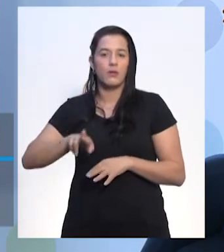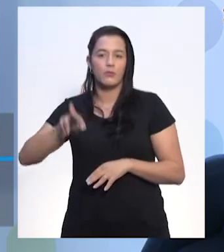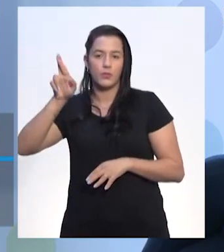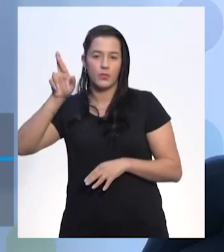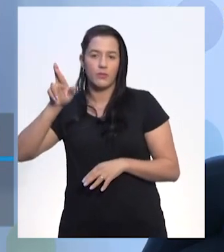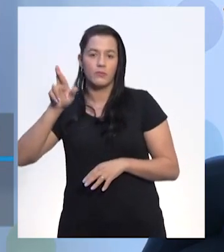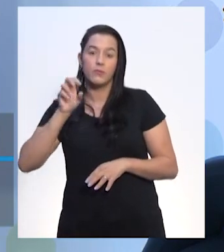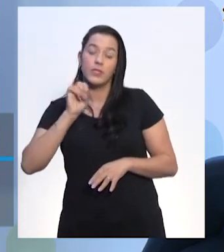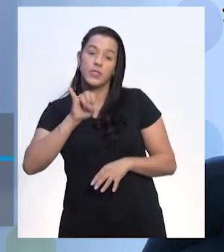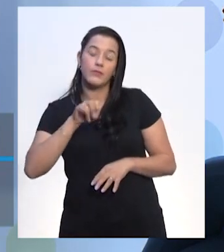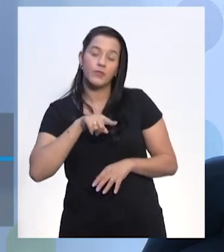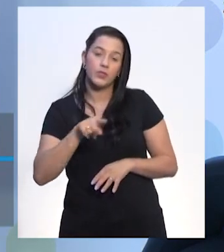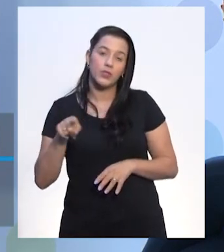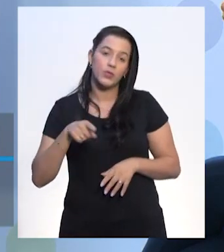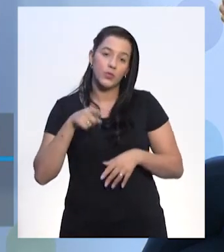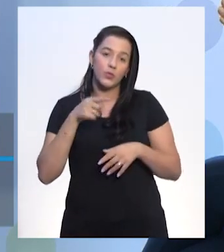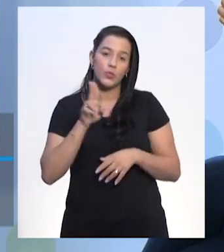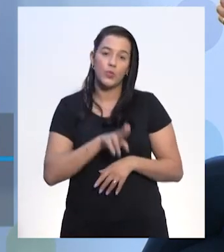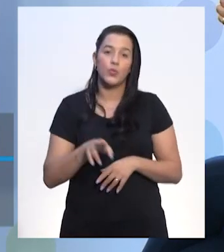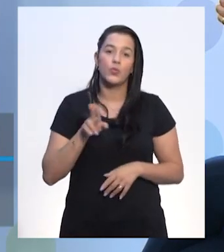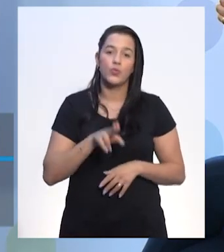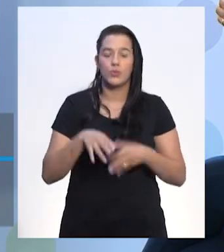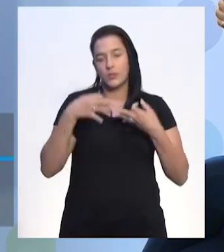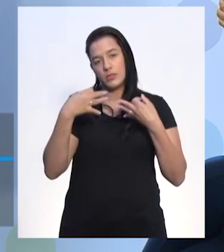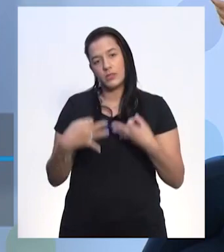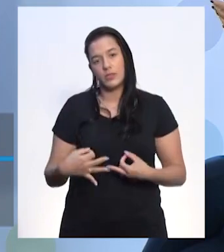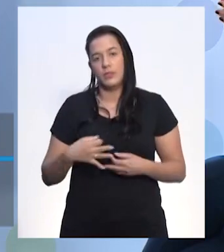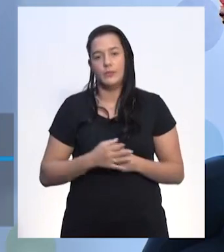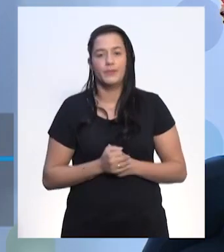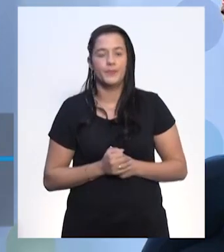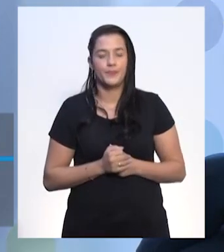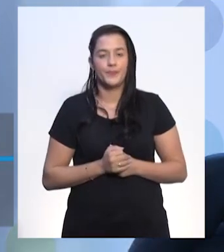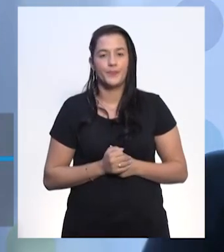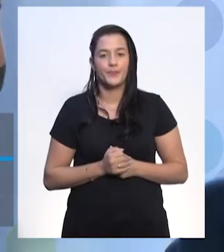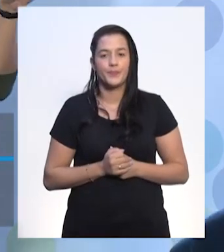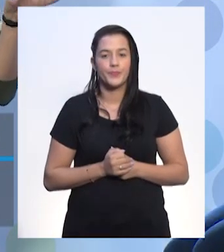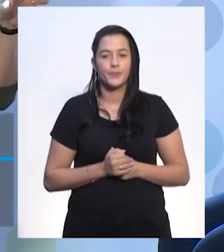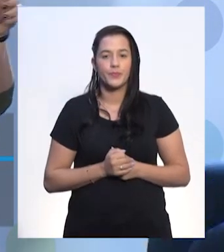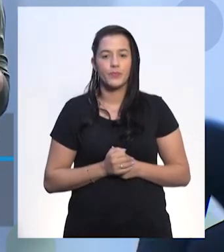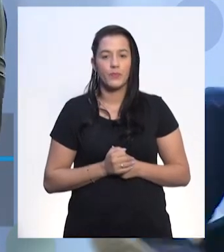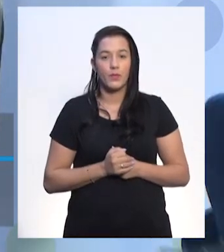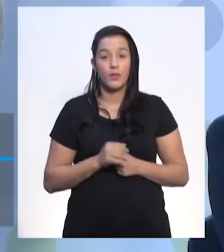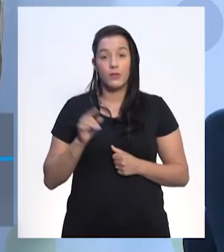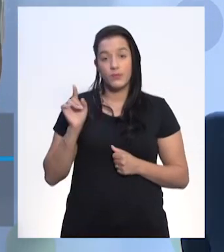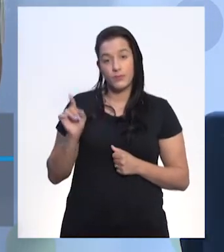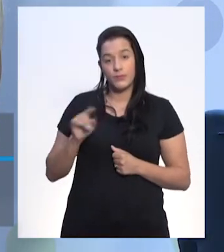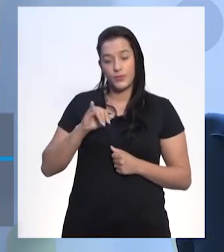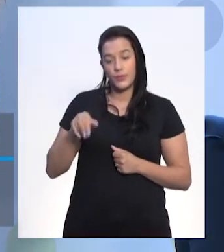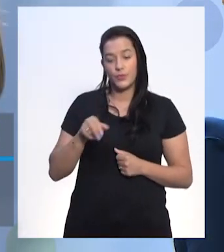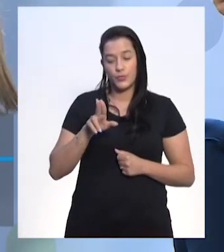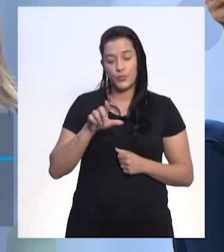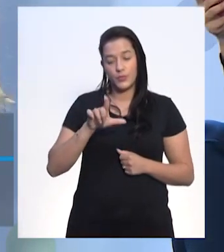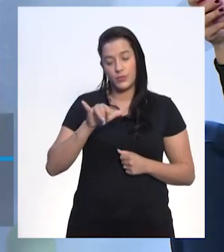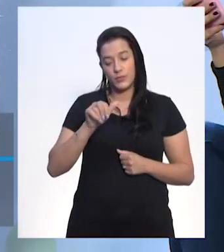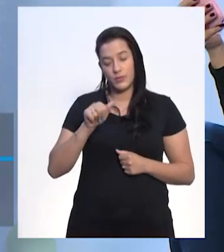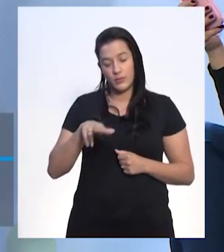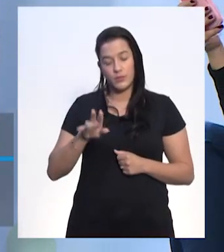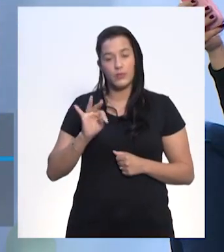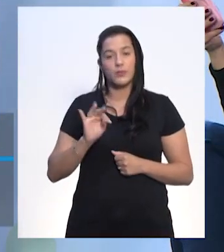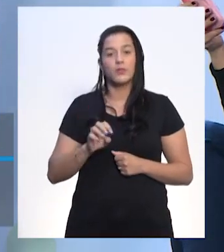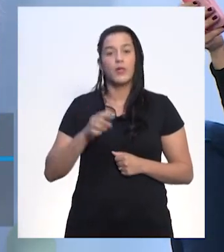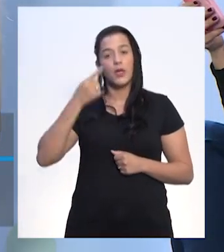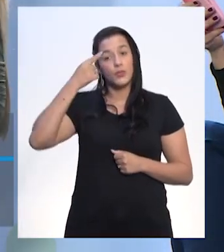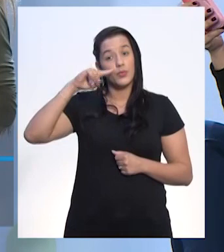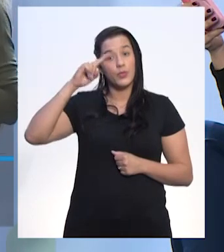usa da forma adequada esses locais, tá bom? Então, vamos lá. Quando a professora Juliana tiver, a gente começa a completar